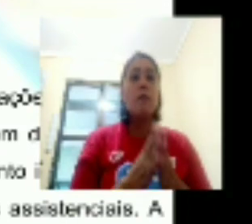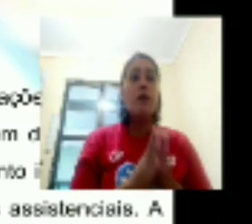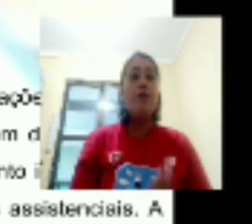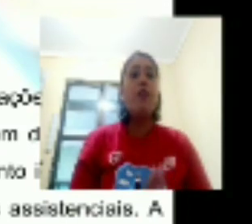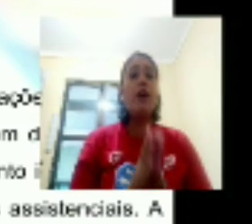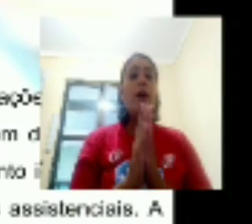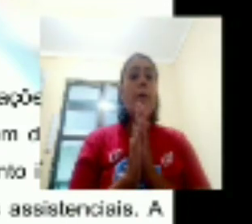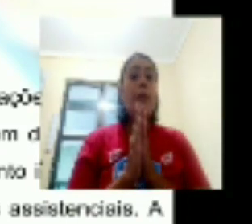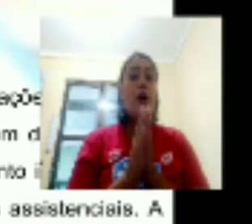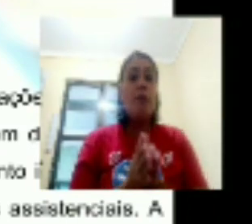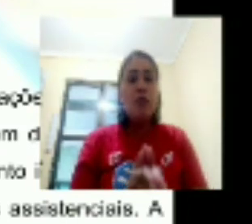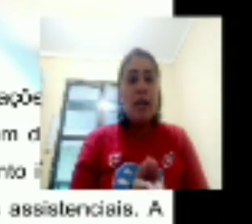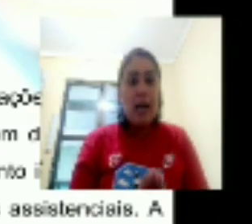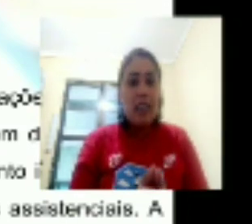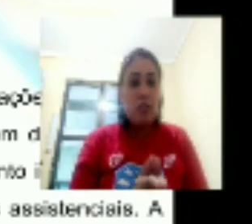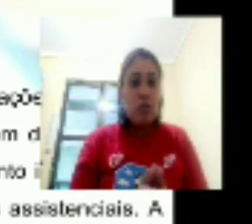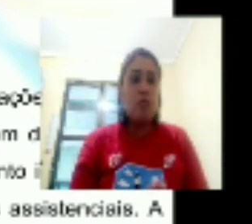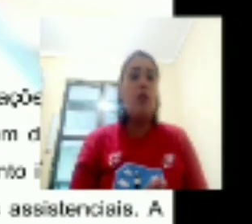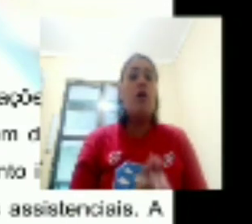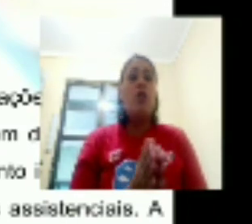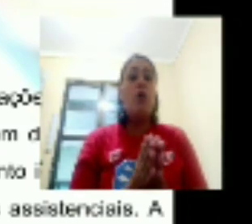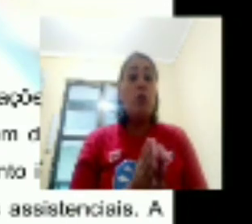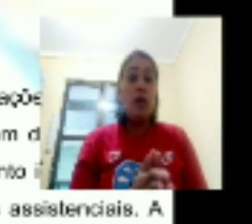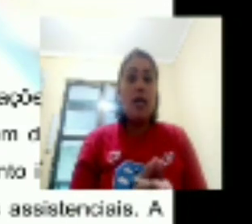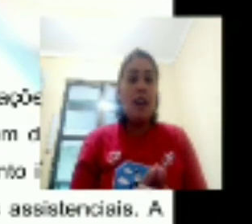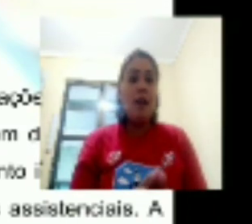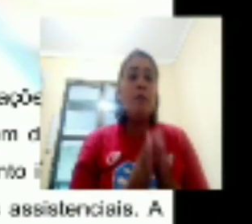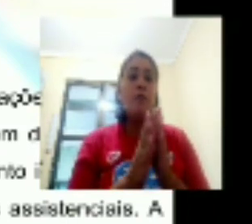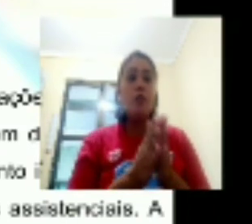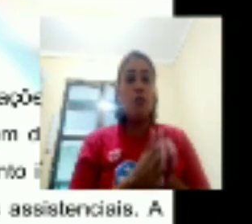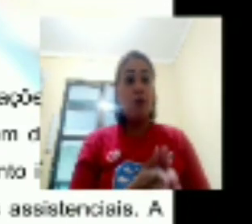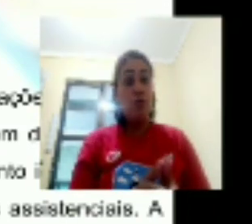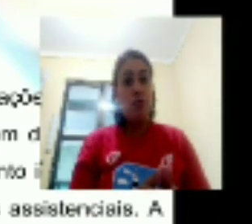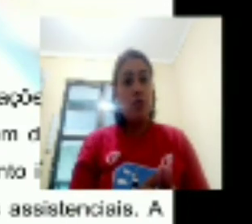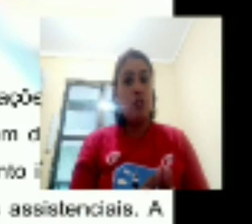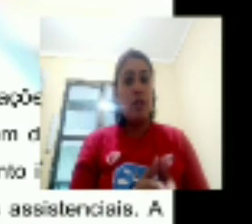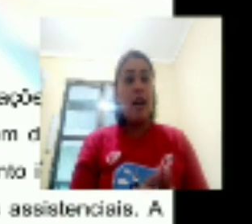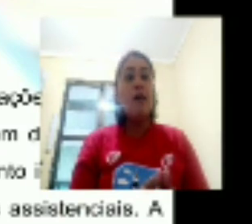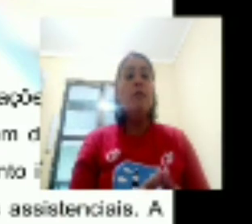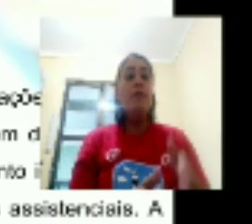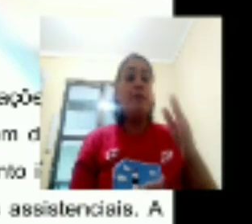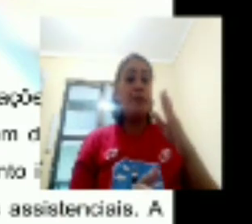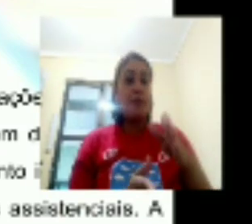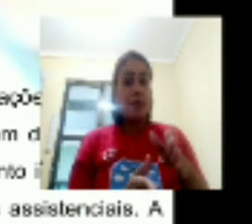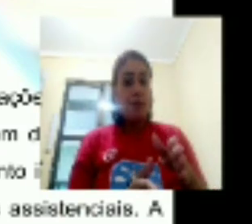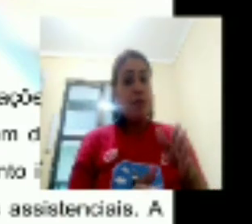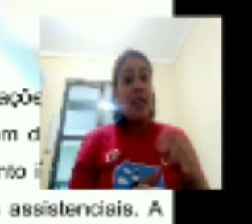88 foi promulgado o que? O SUS, tá?